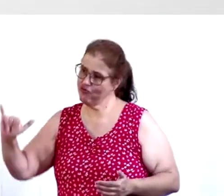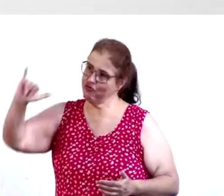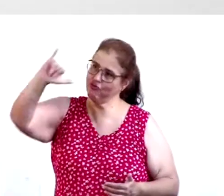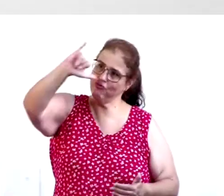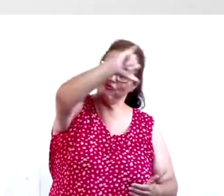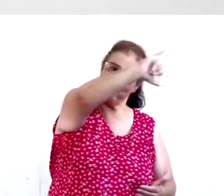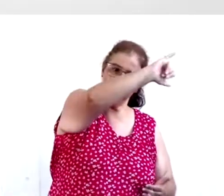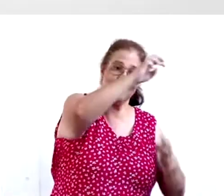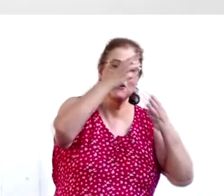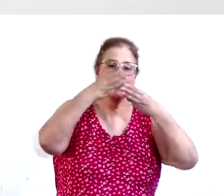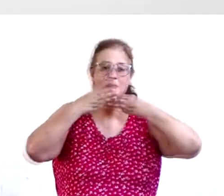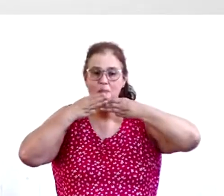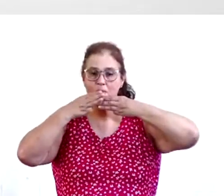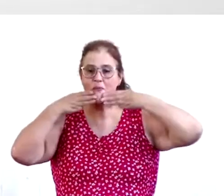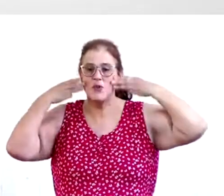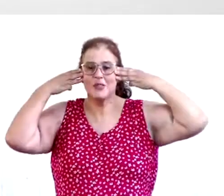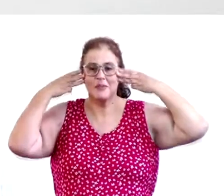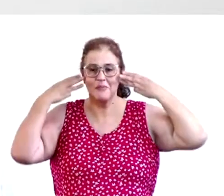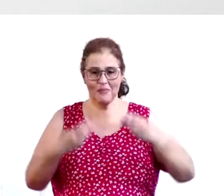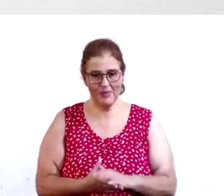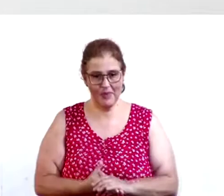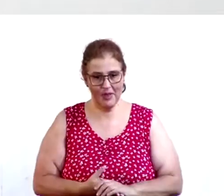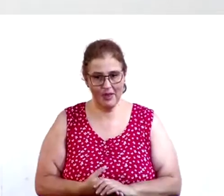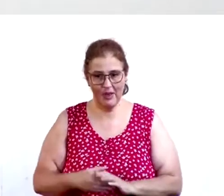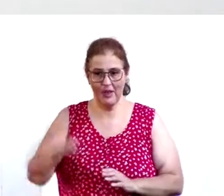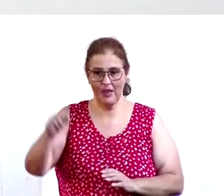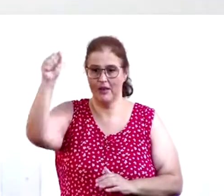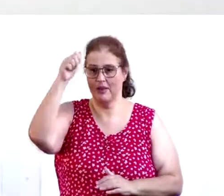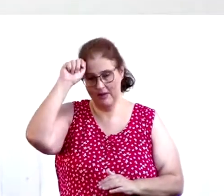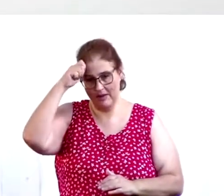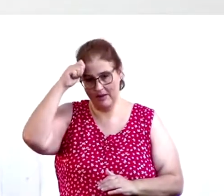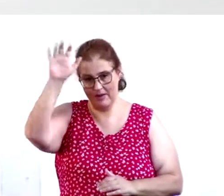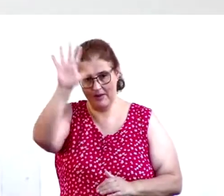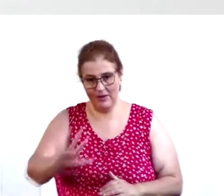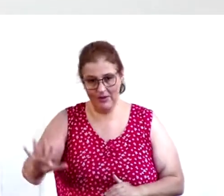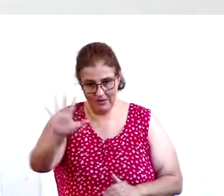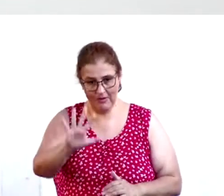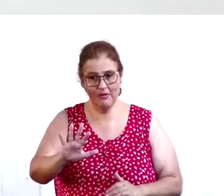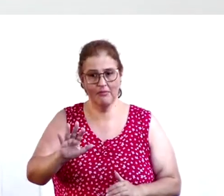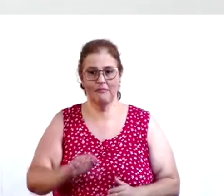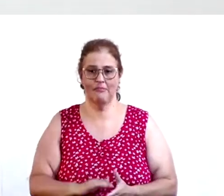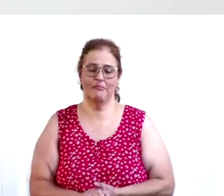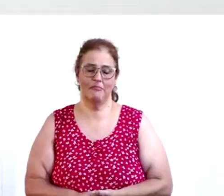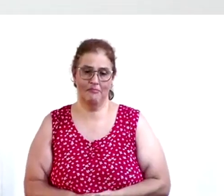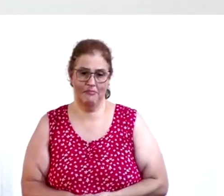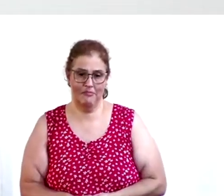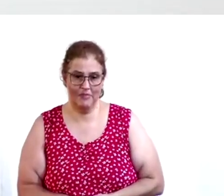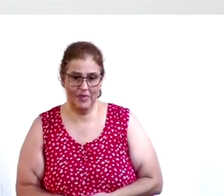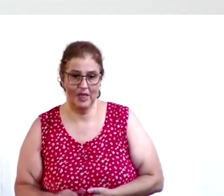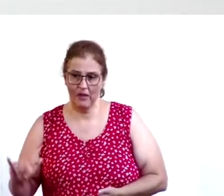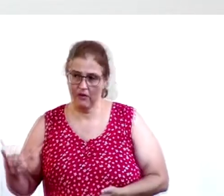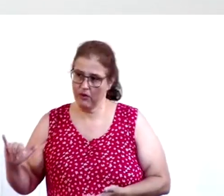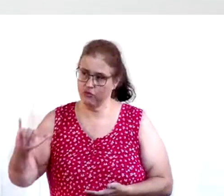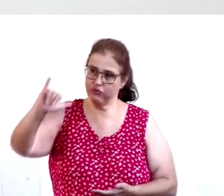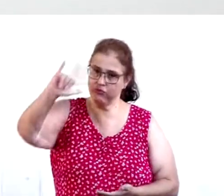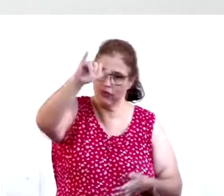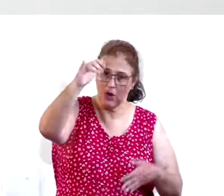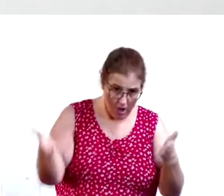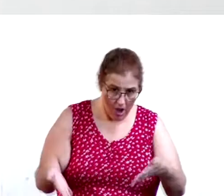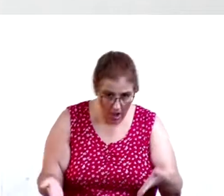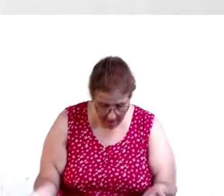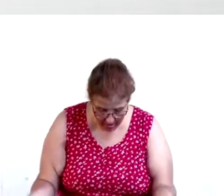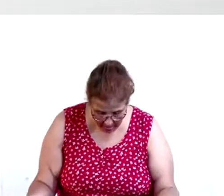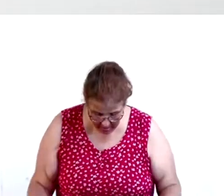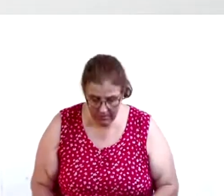africano, e prefiro fazer assim, ele faz a missão. Nós fazemos isso não dizendo,